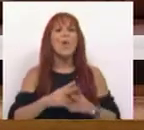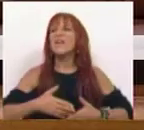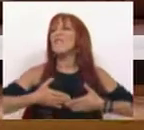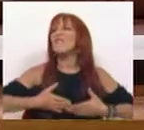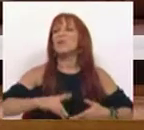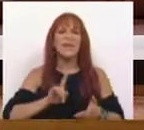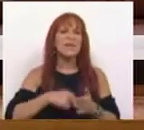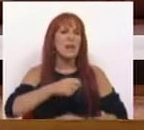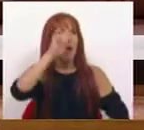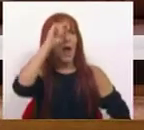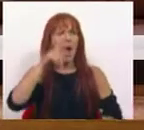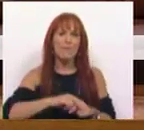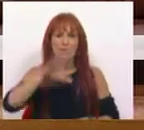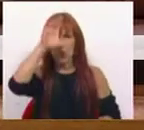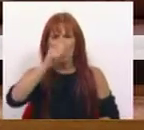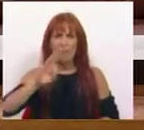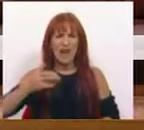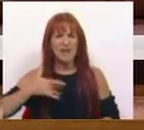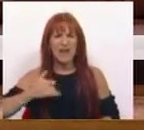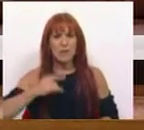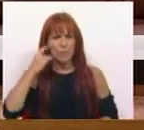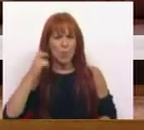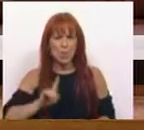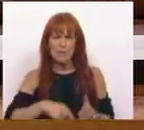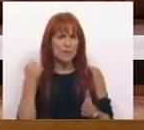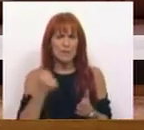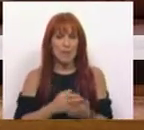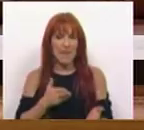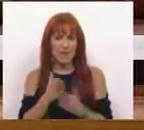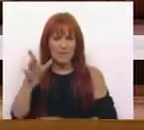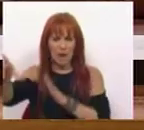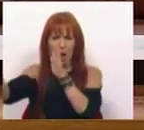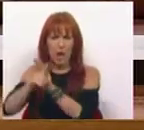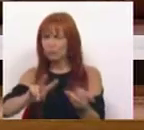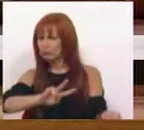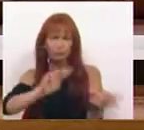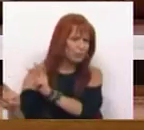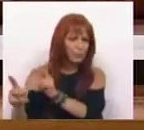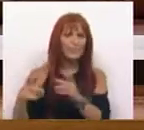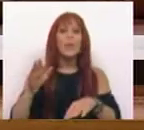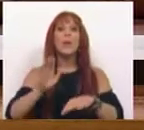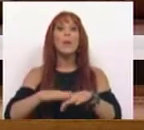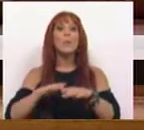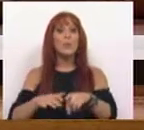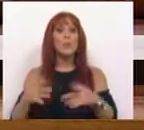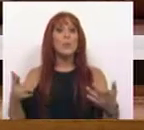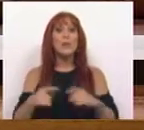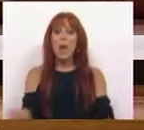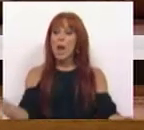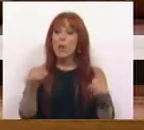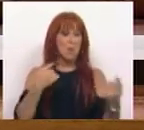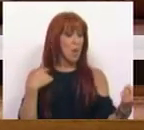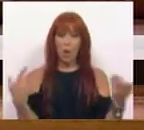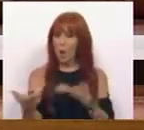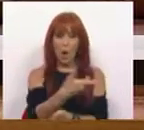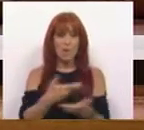sempre respeitável, mas que o Governo PSD-CDS procurou, por via legislativa, alterar. Por isso mesmo, nenhum de